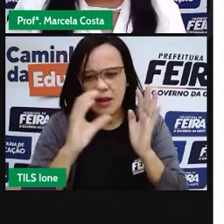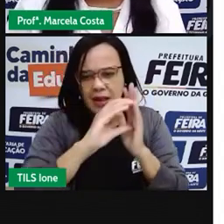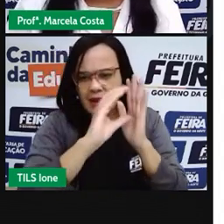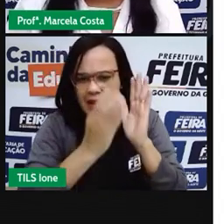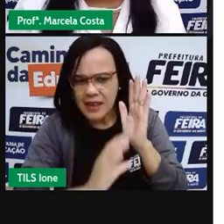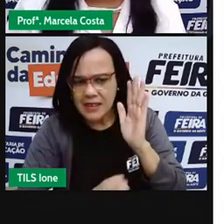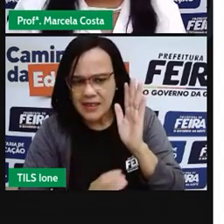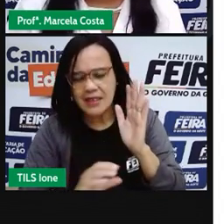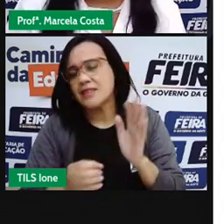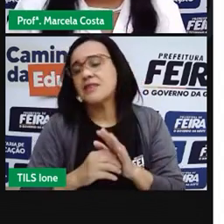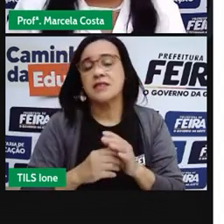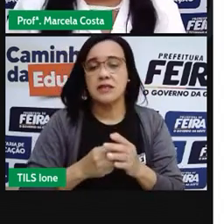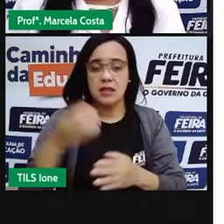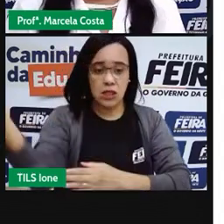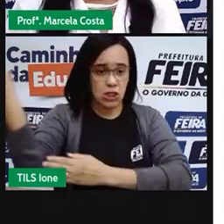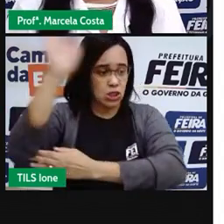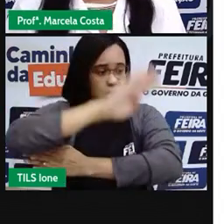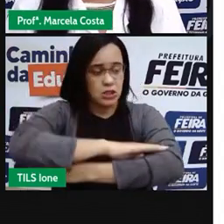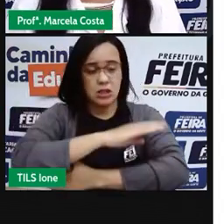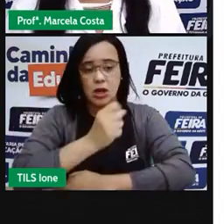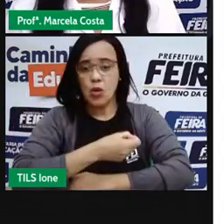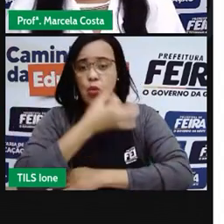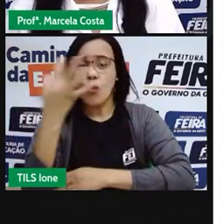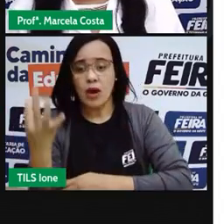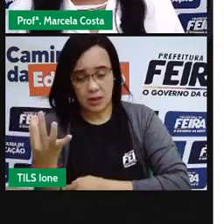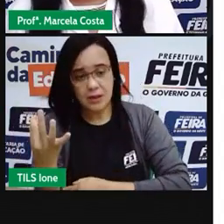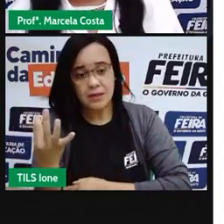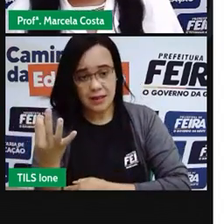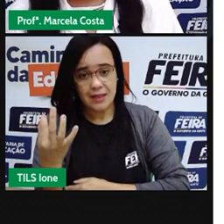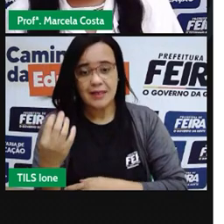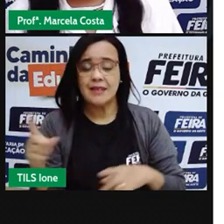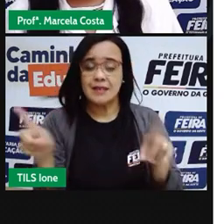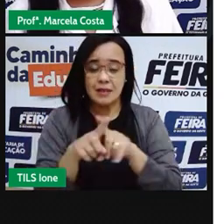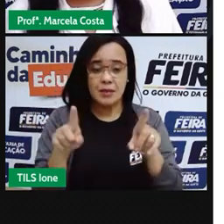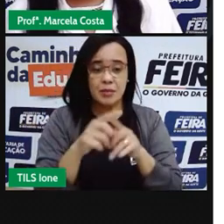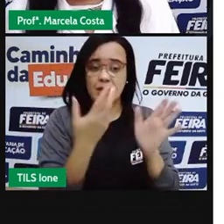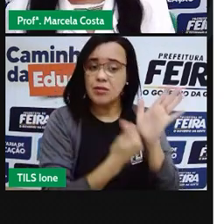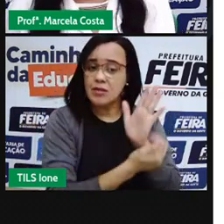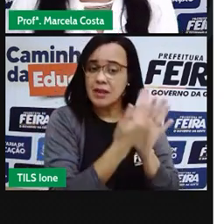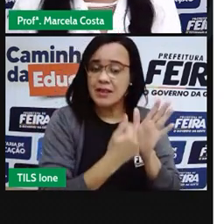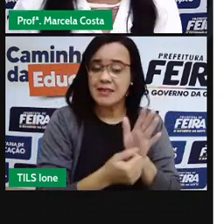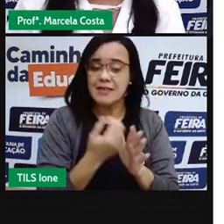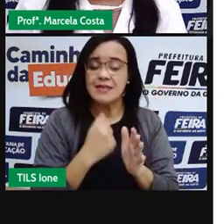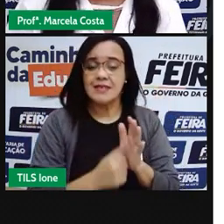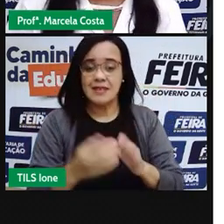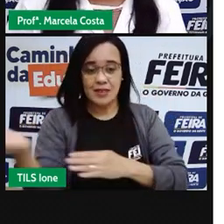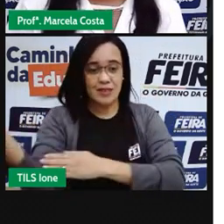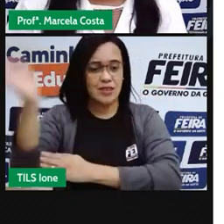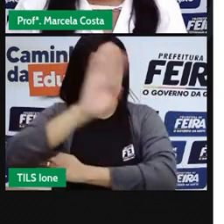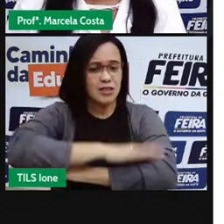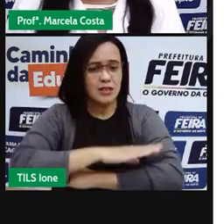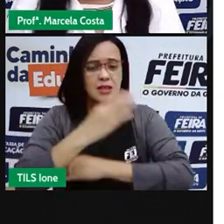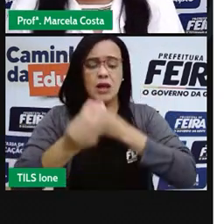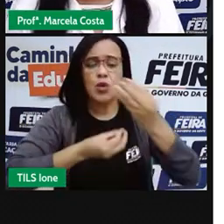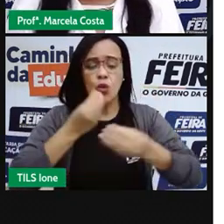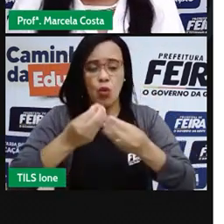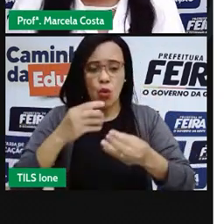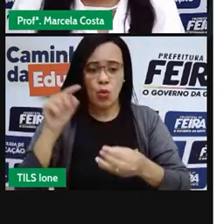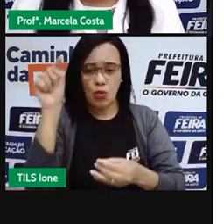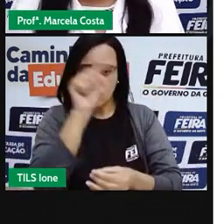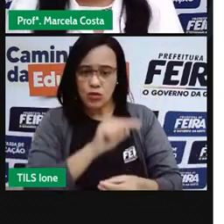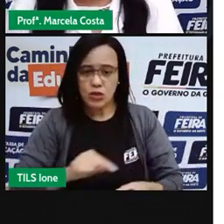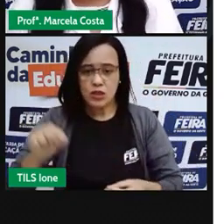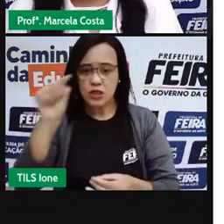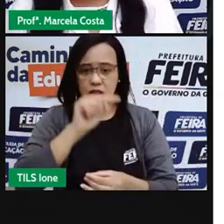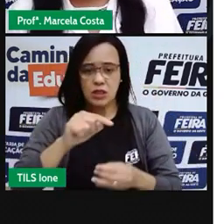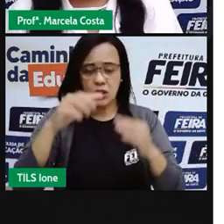quantidade de janelas, vai colocar o formato da janela, é um círculo, é uma